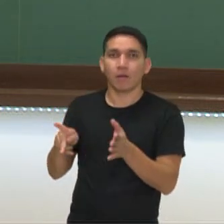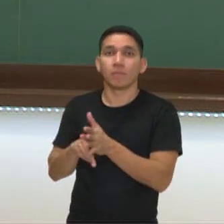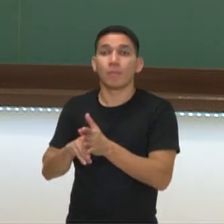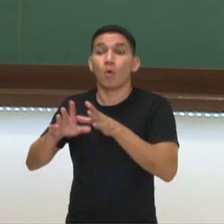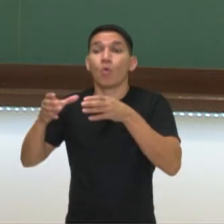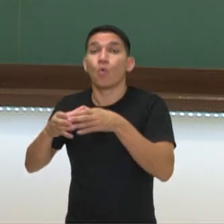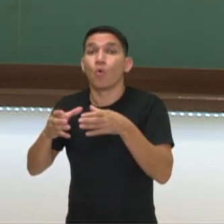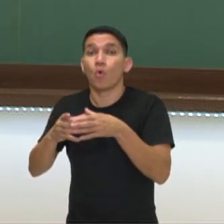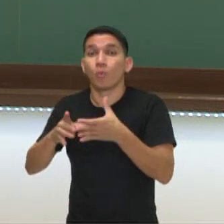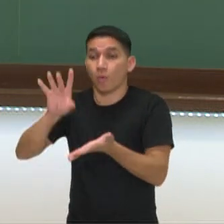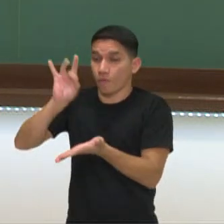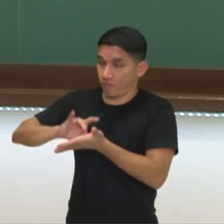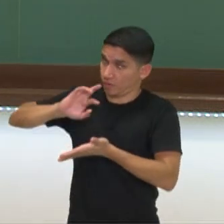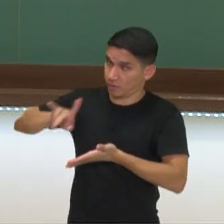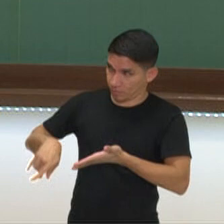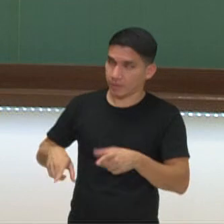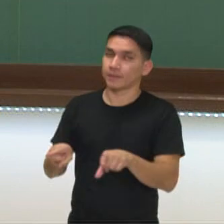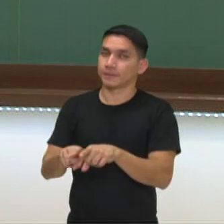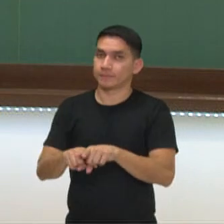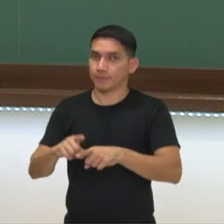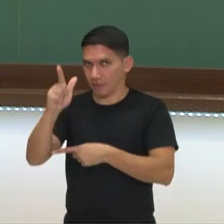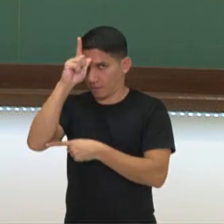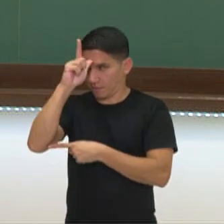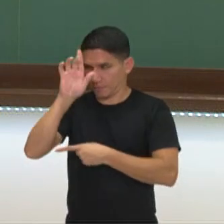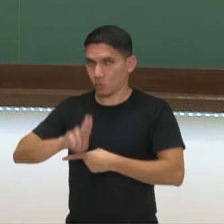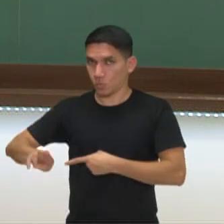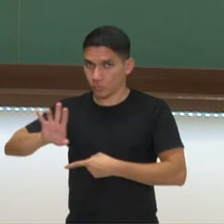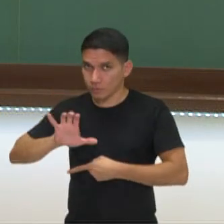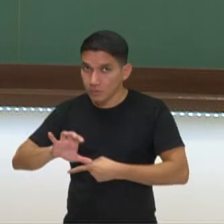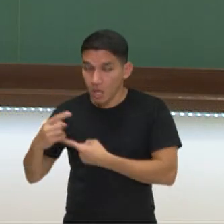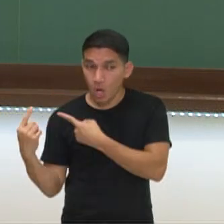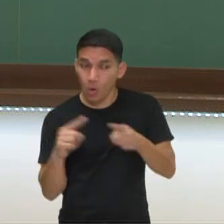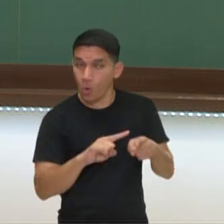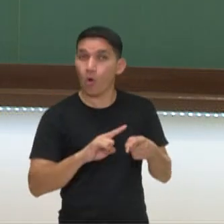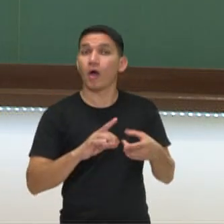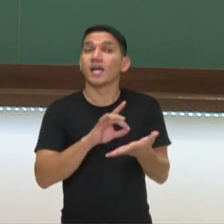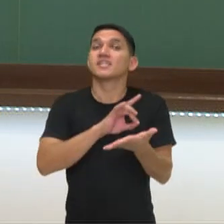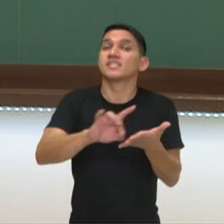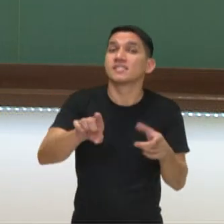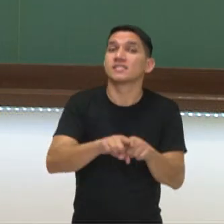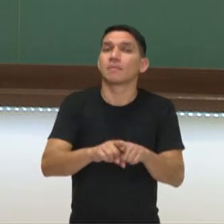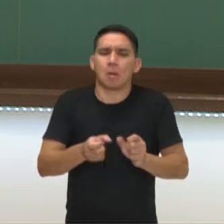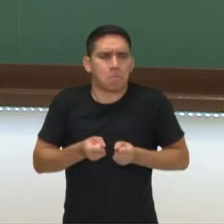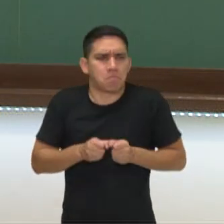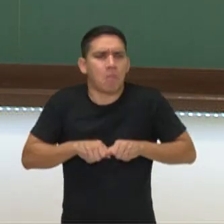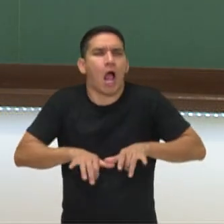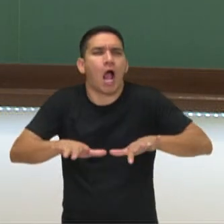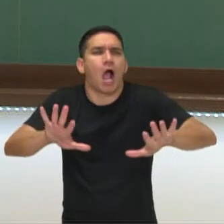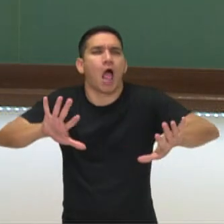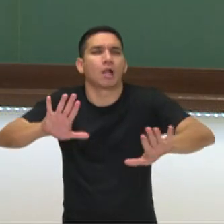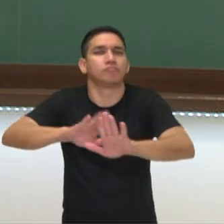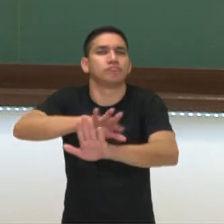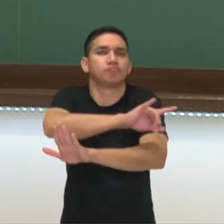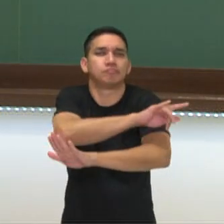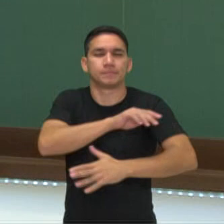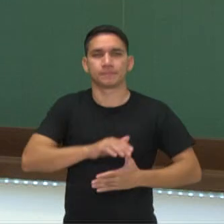grupo paramilitar, um exército paralelo, para combater os inimigos e difundir as suas